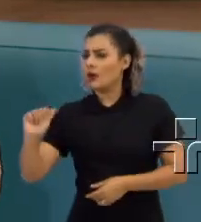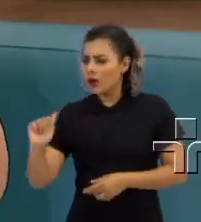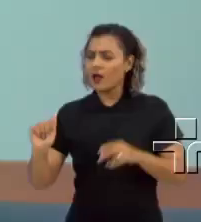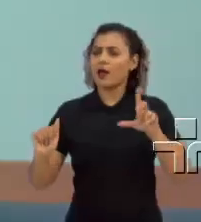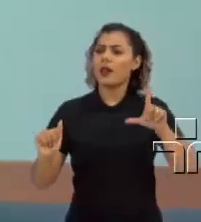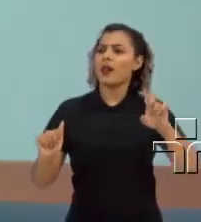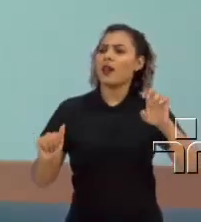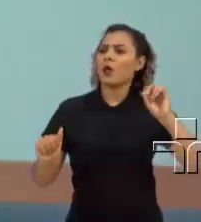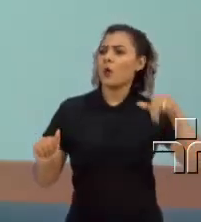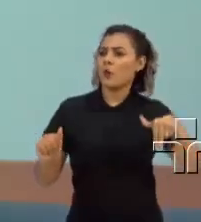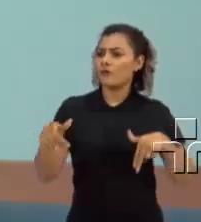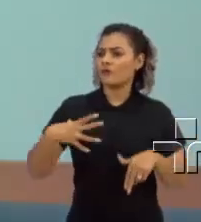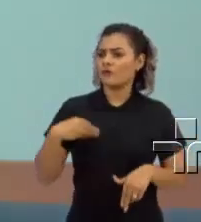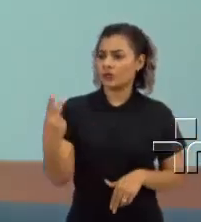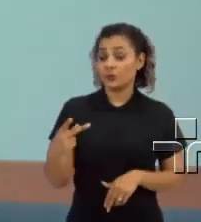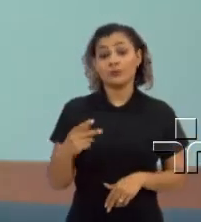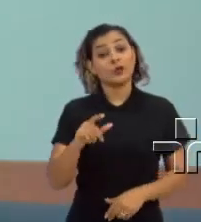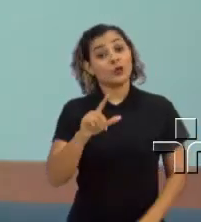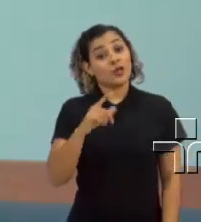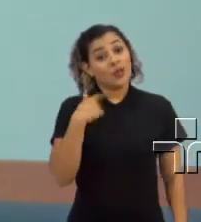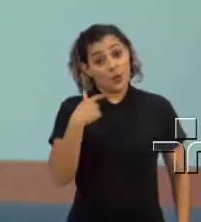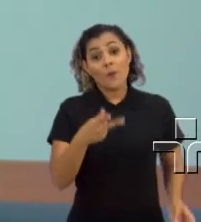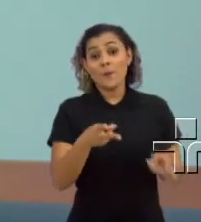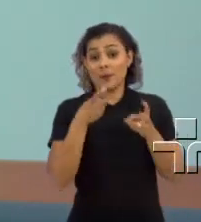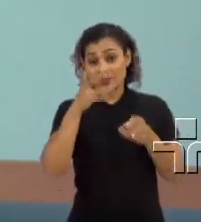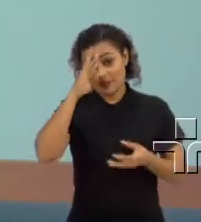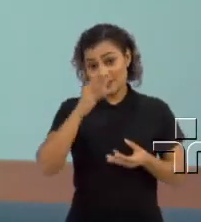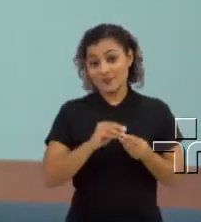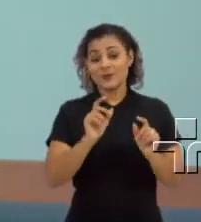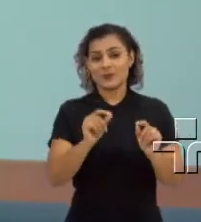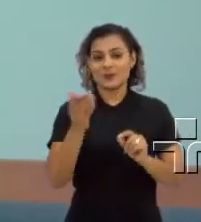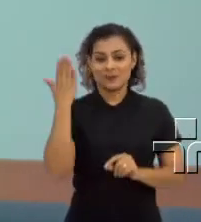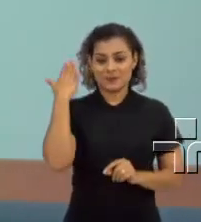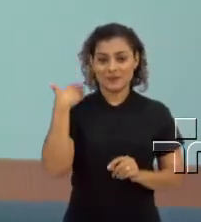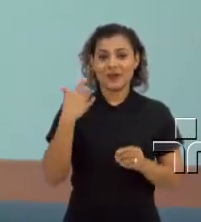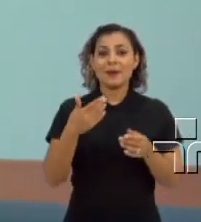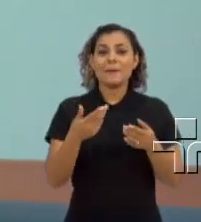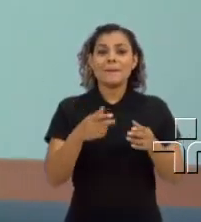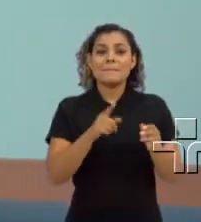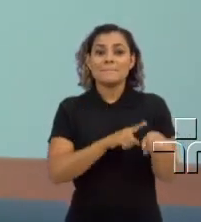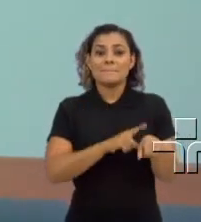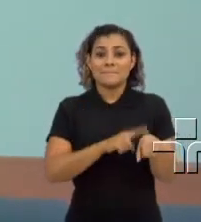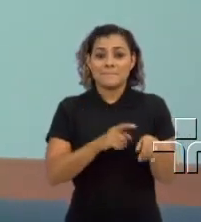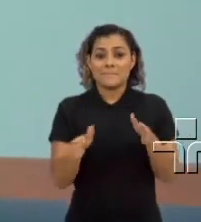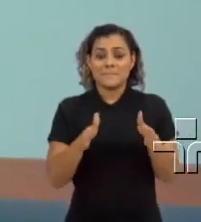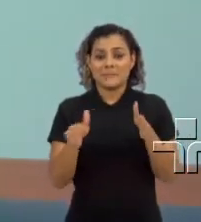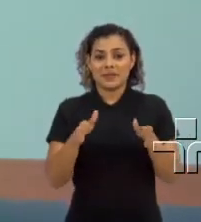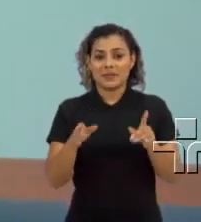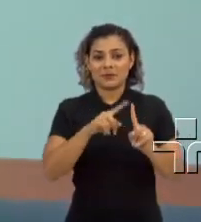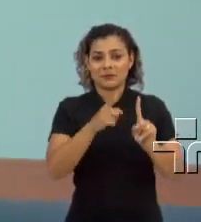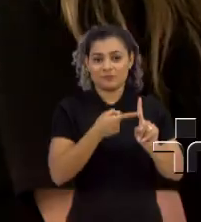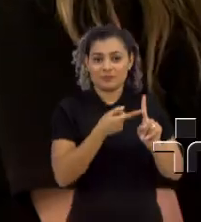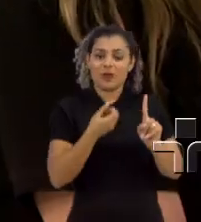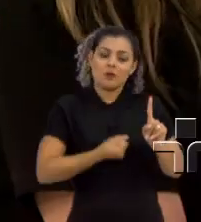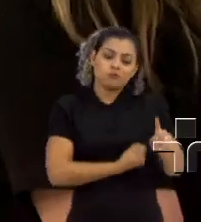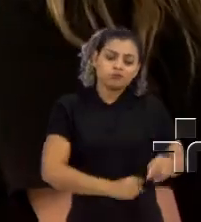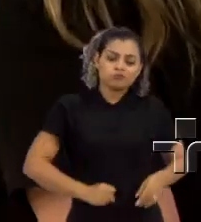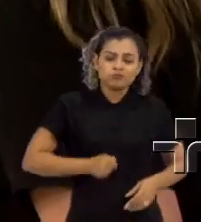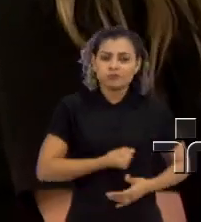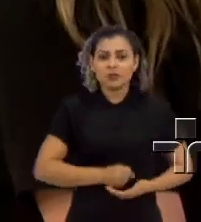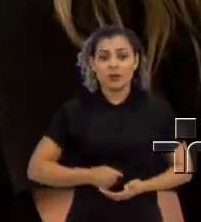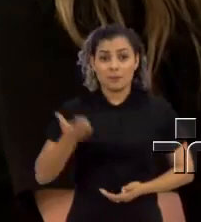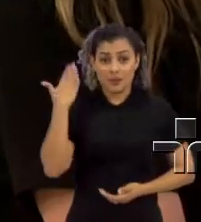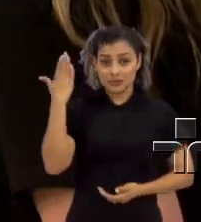Leon? É, do Luca, eu penso até na época do pré-natal, né? Na época do Luca não existiam tantos tipos de